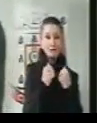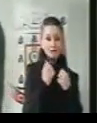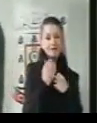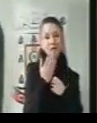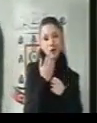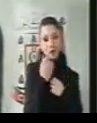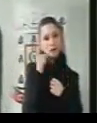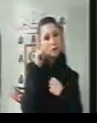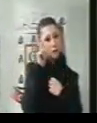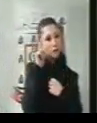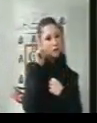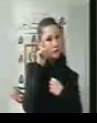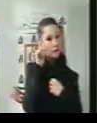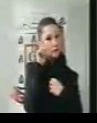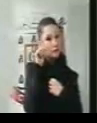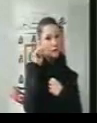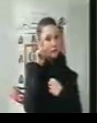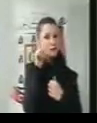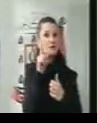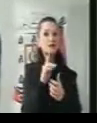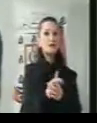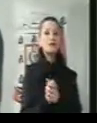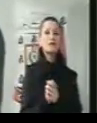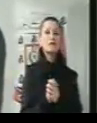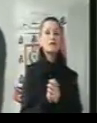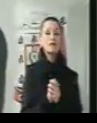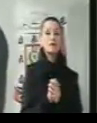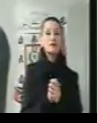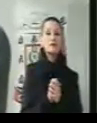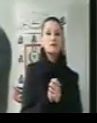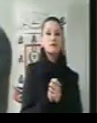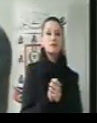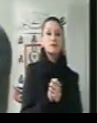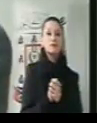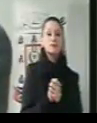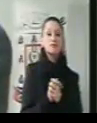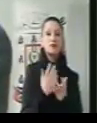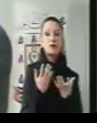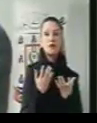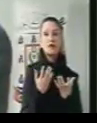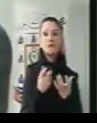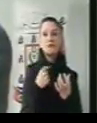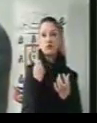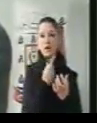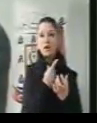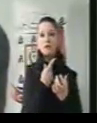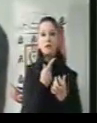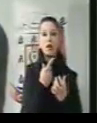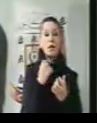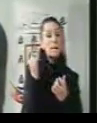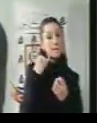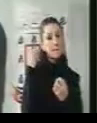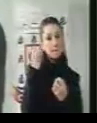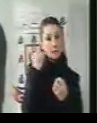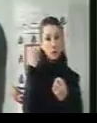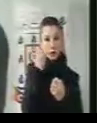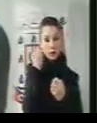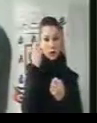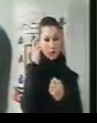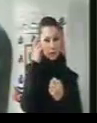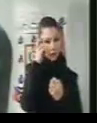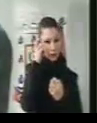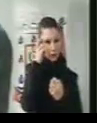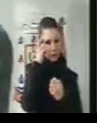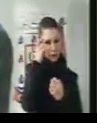provavelmente fomos nutridos na nossa infância. Então, como é algo importante para a